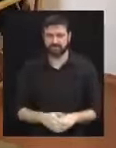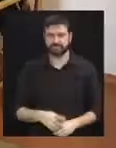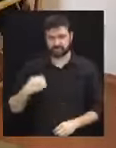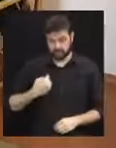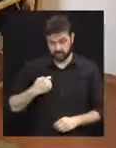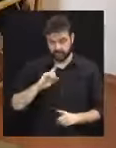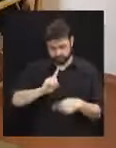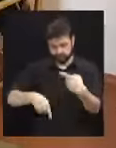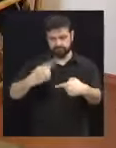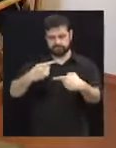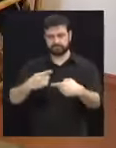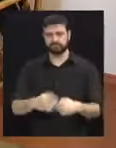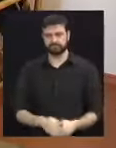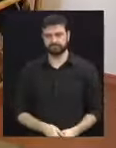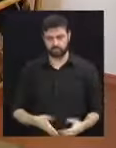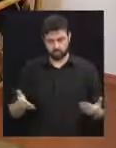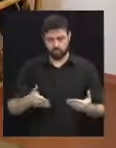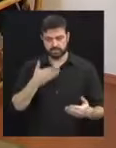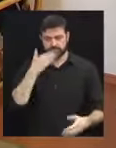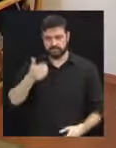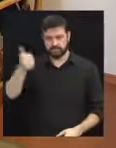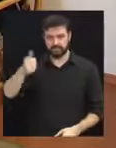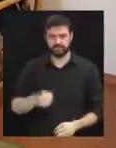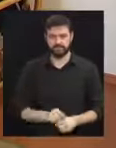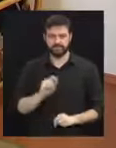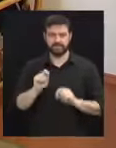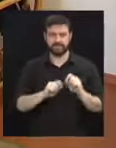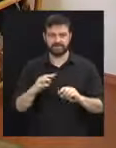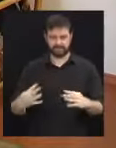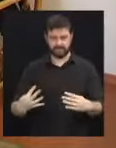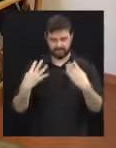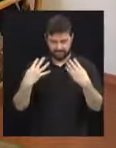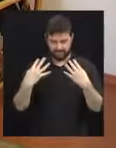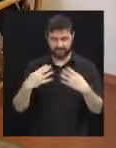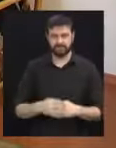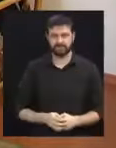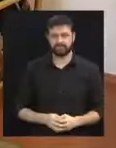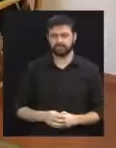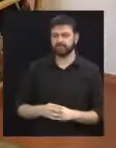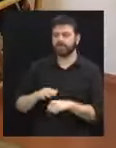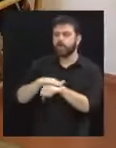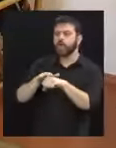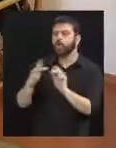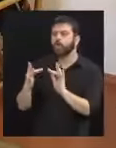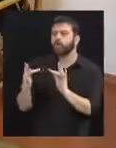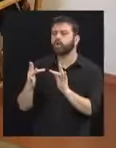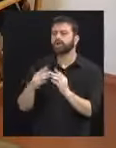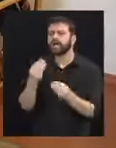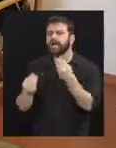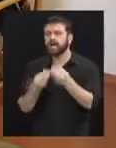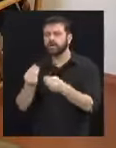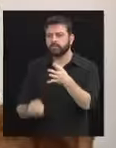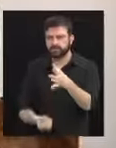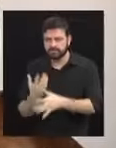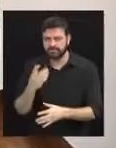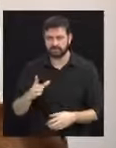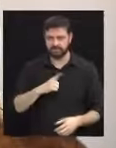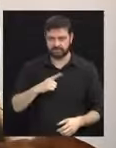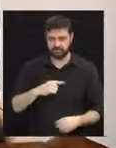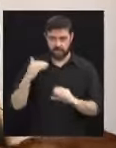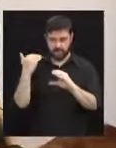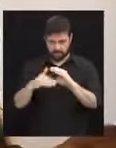evoluiu muito, muito mesmo. Para quem está em casa poder ter acesso a vocês, quais são as formas de contato? Através